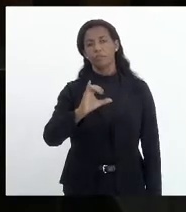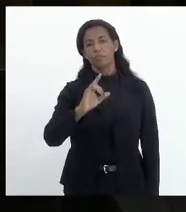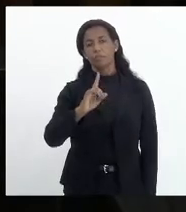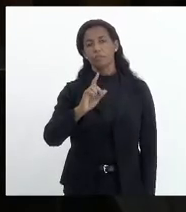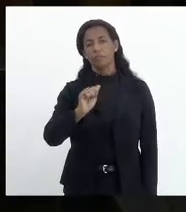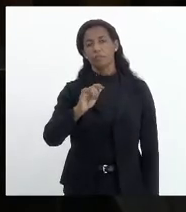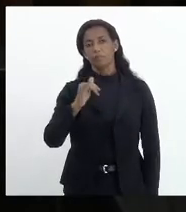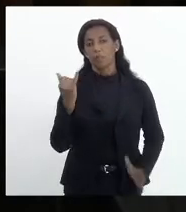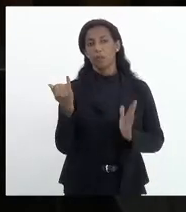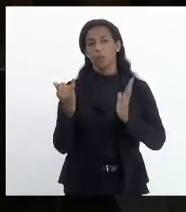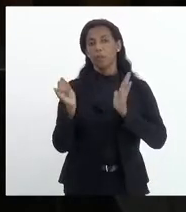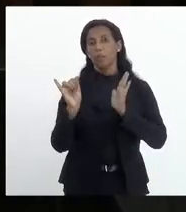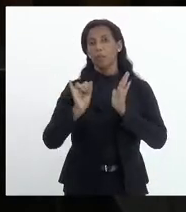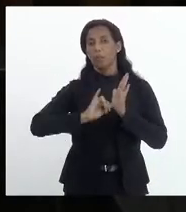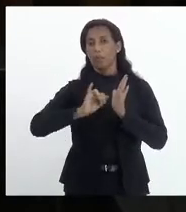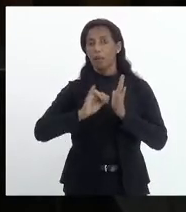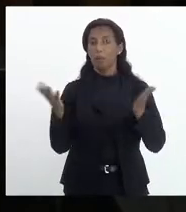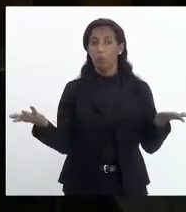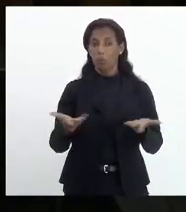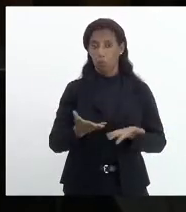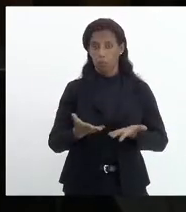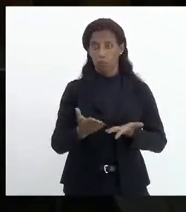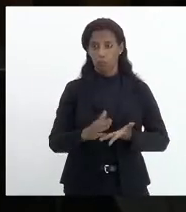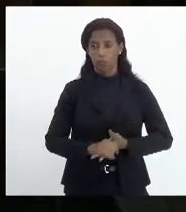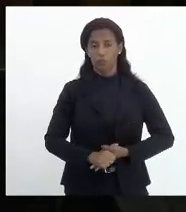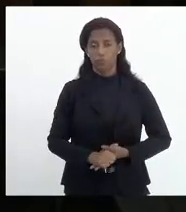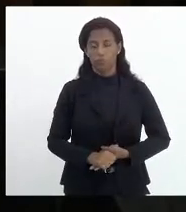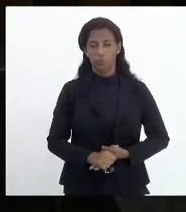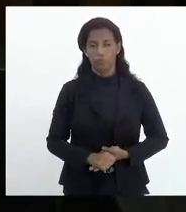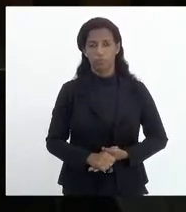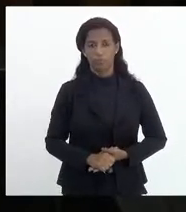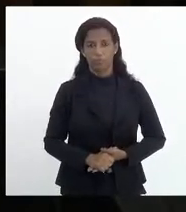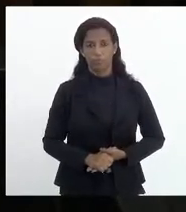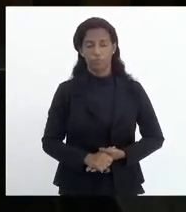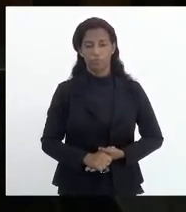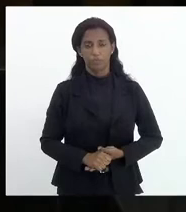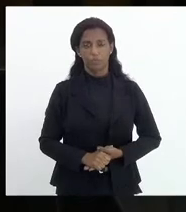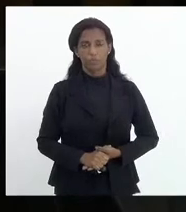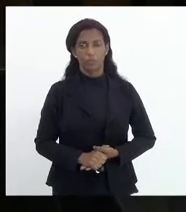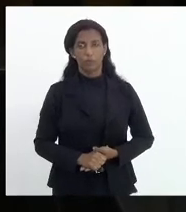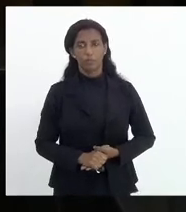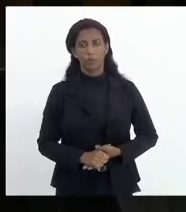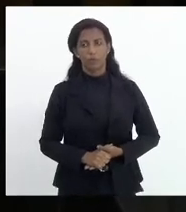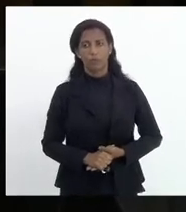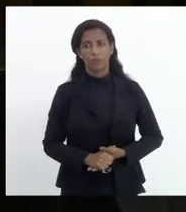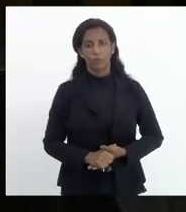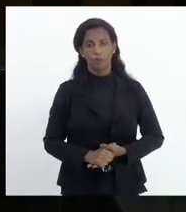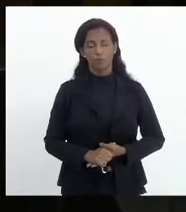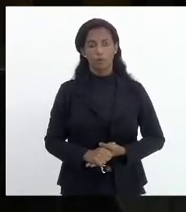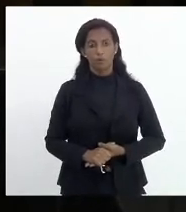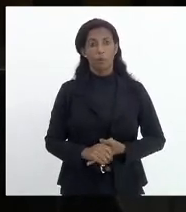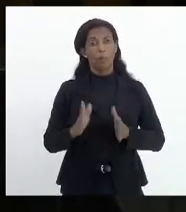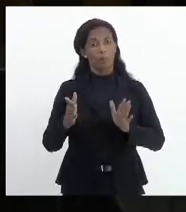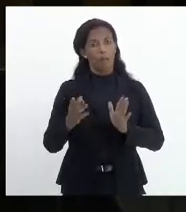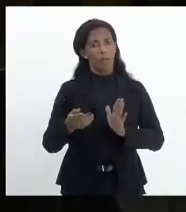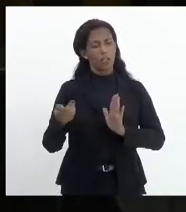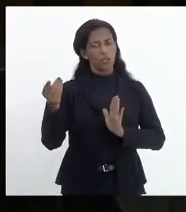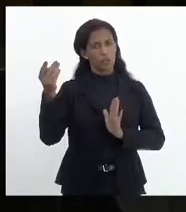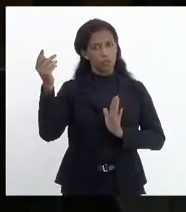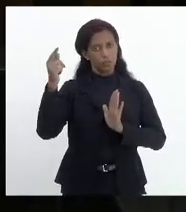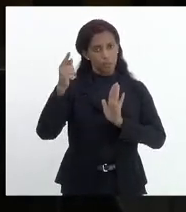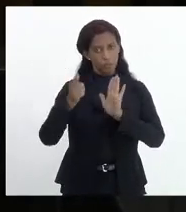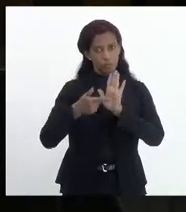é publicada no dia de hoje o macho postada no dia de ontem